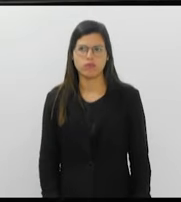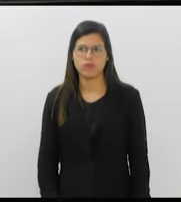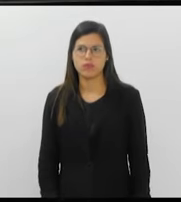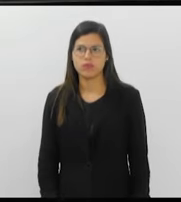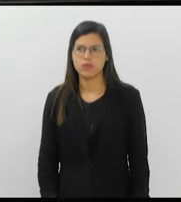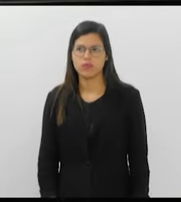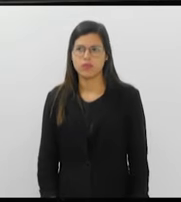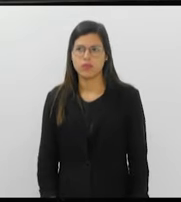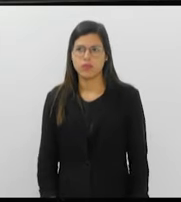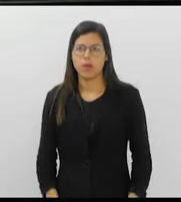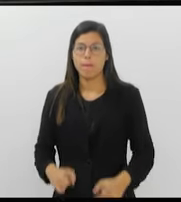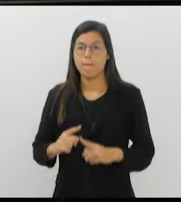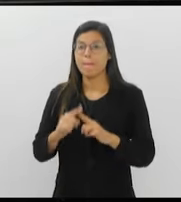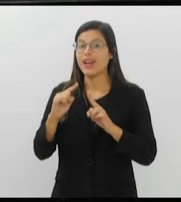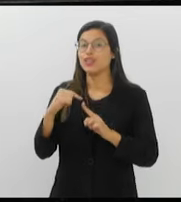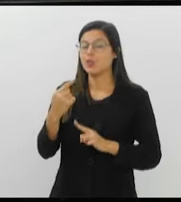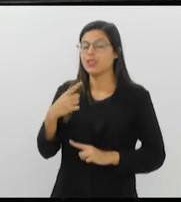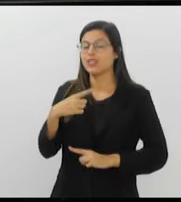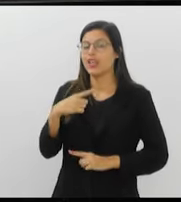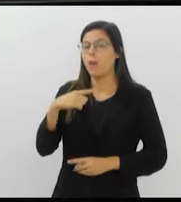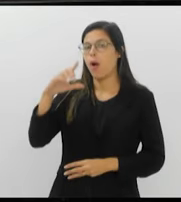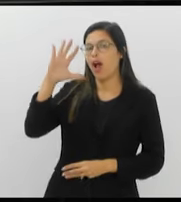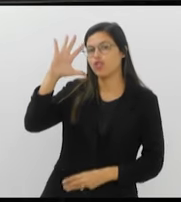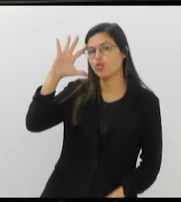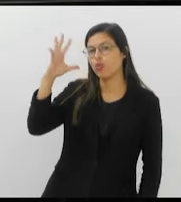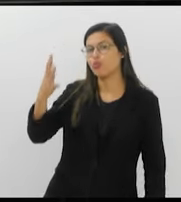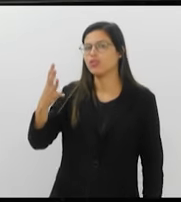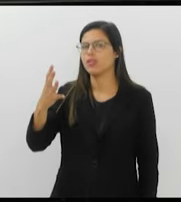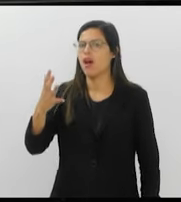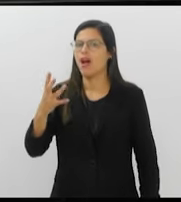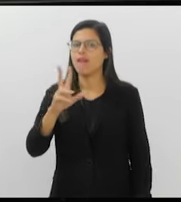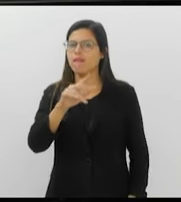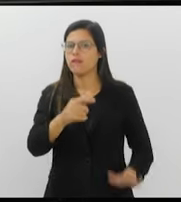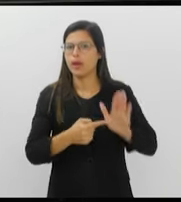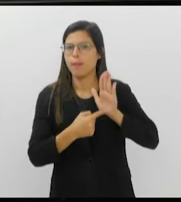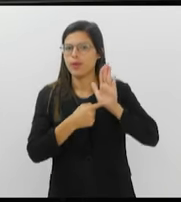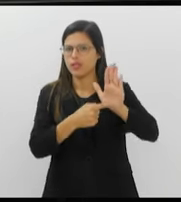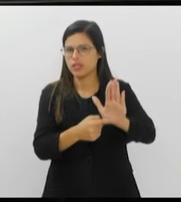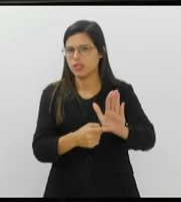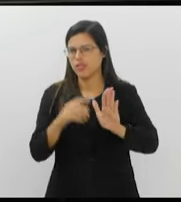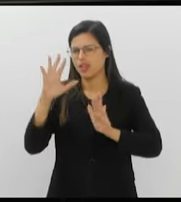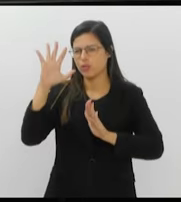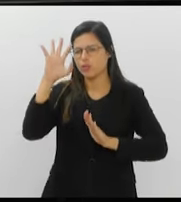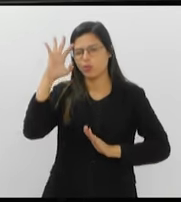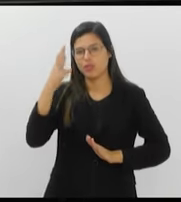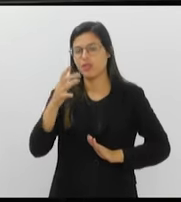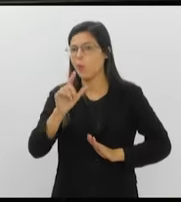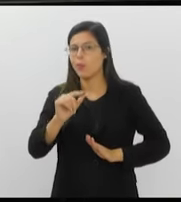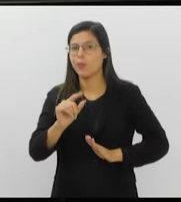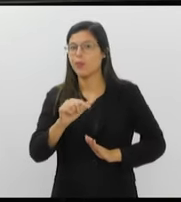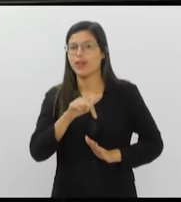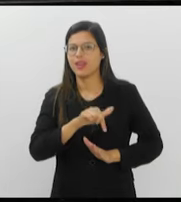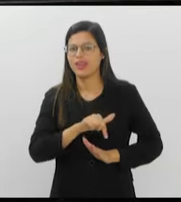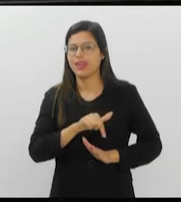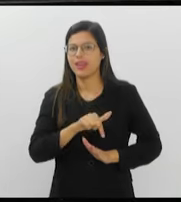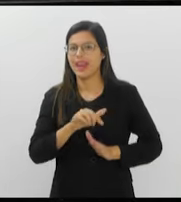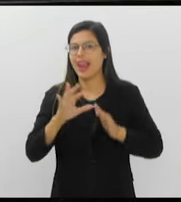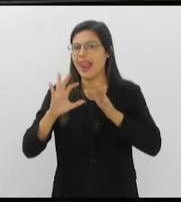Mas nós temos a solução. Aí eles vão apresentar a solução. A solução é